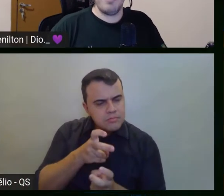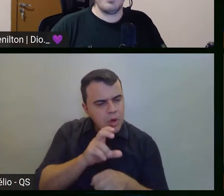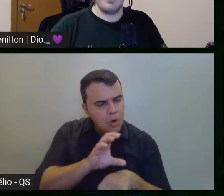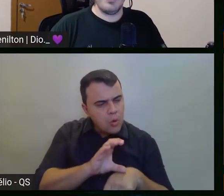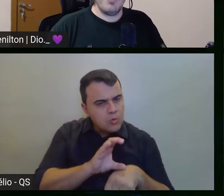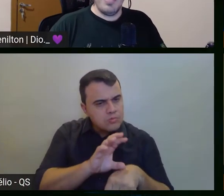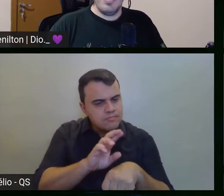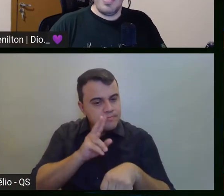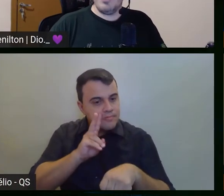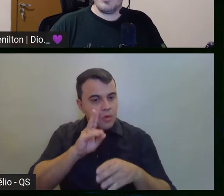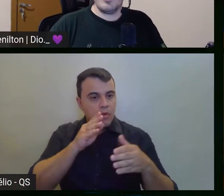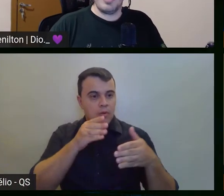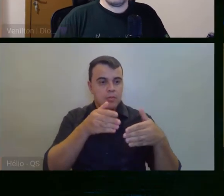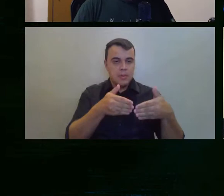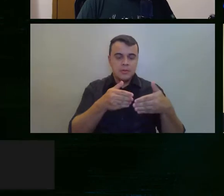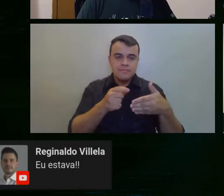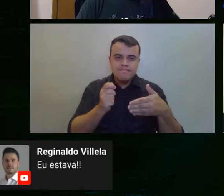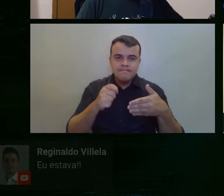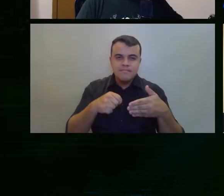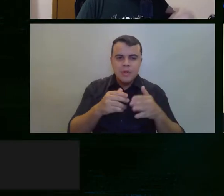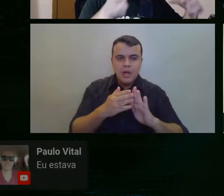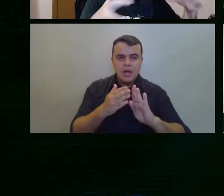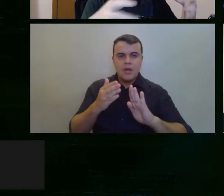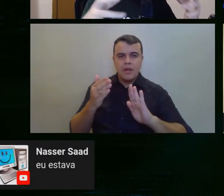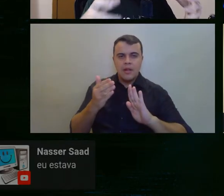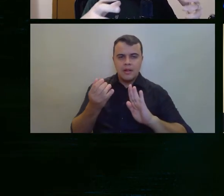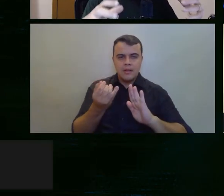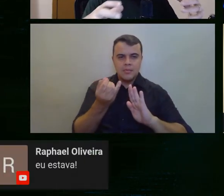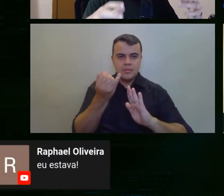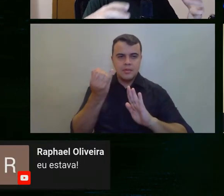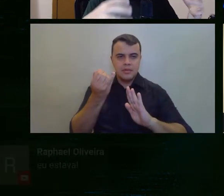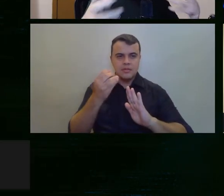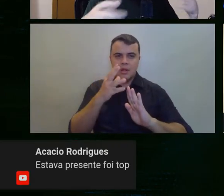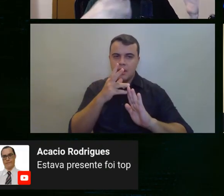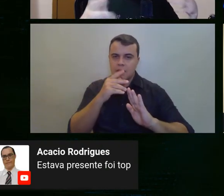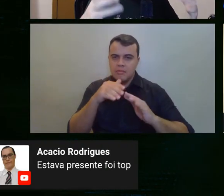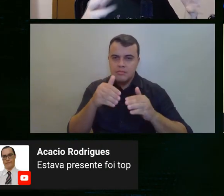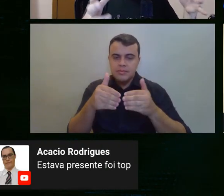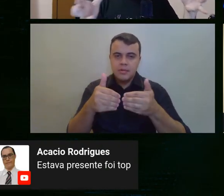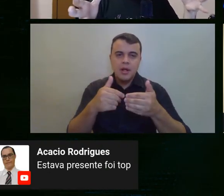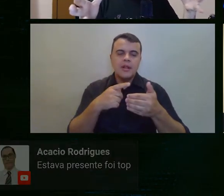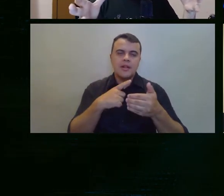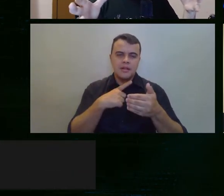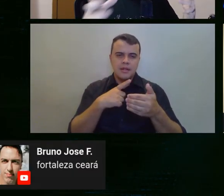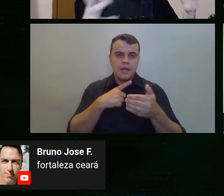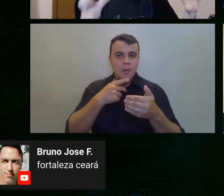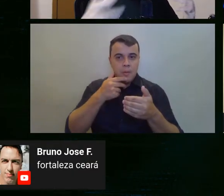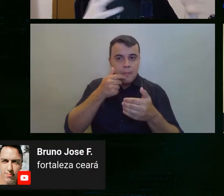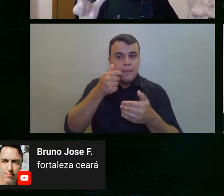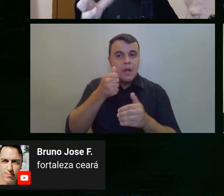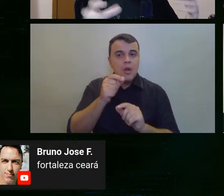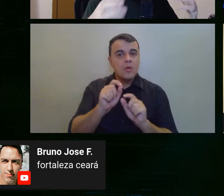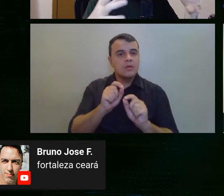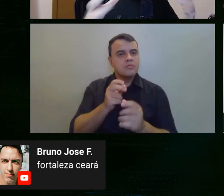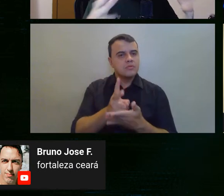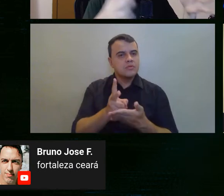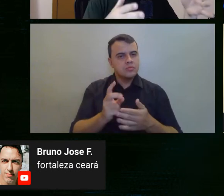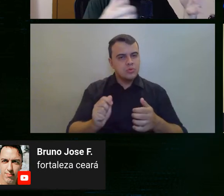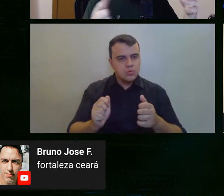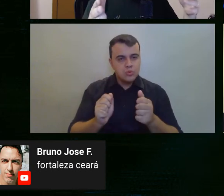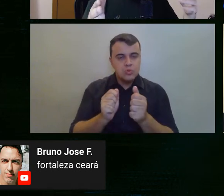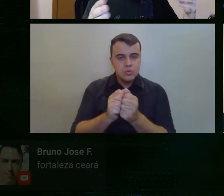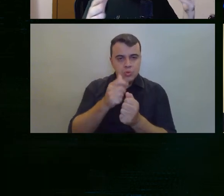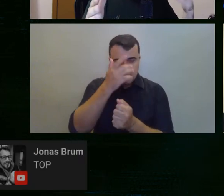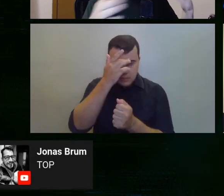das bootcamps né então é uma jornada longa né aonde o melhor de tudo é você estar junto com pessoas